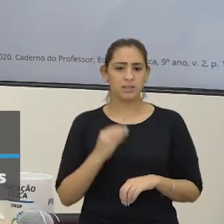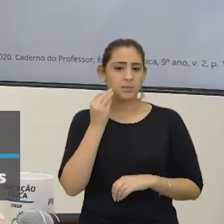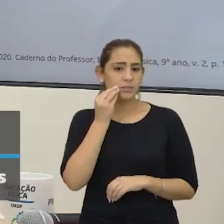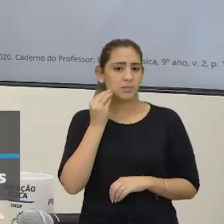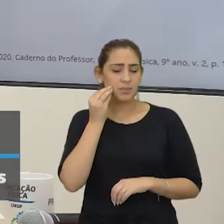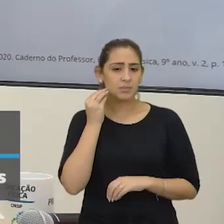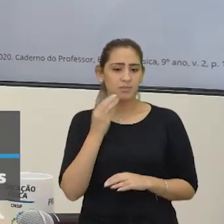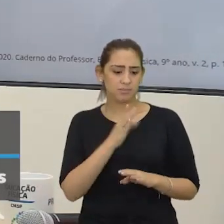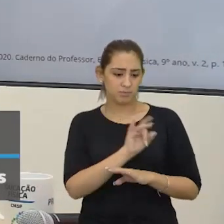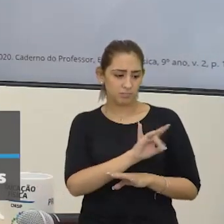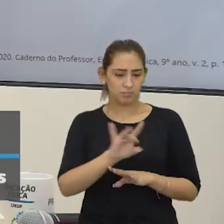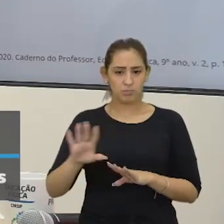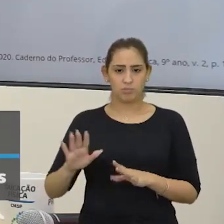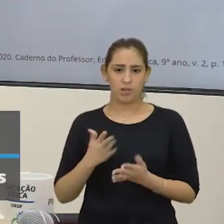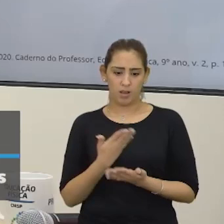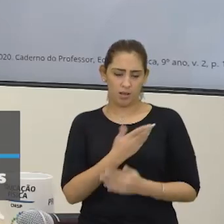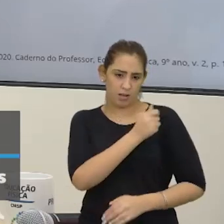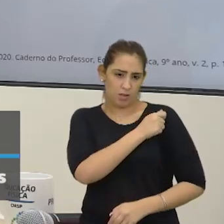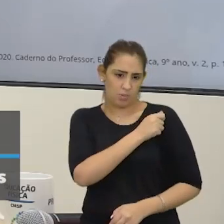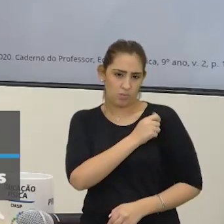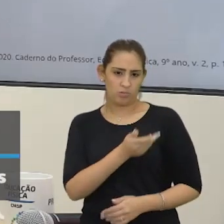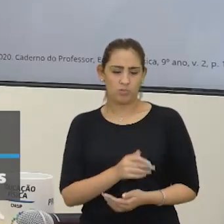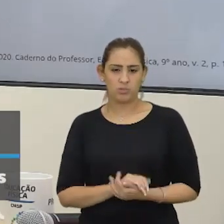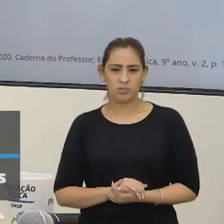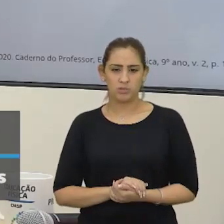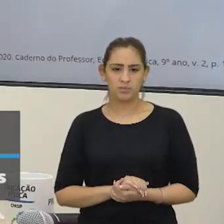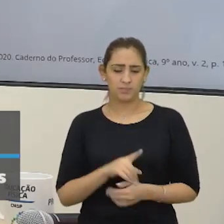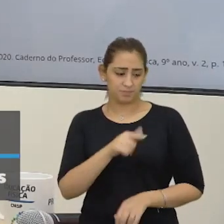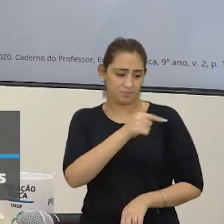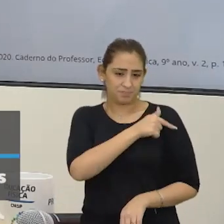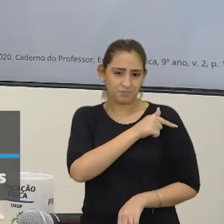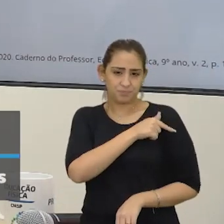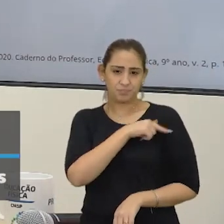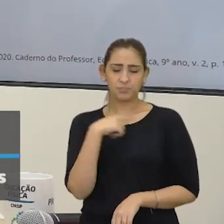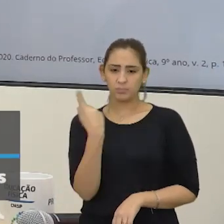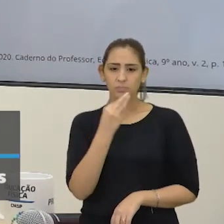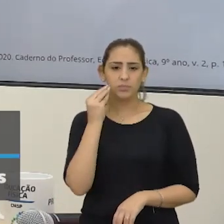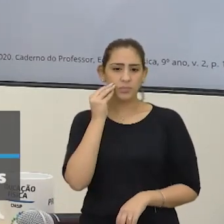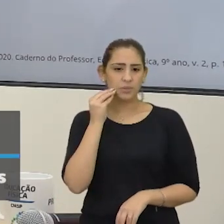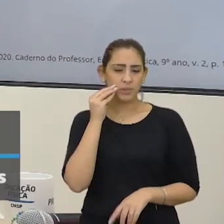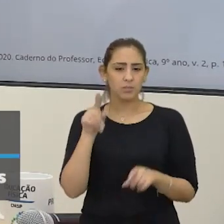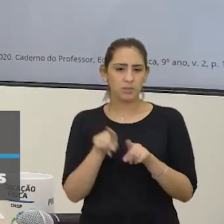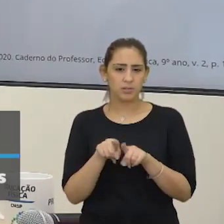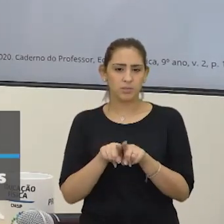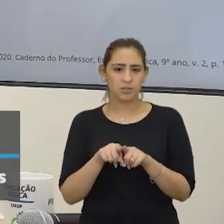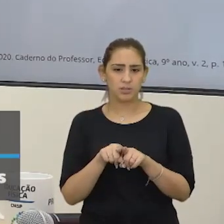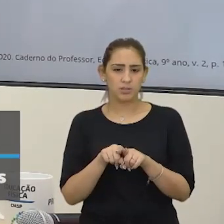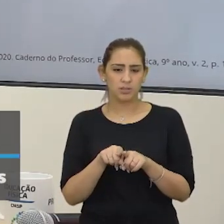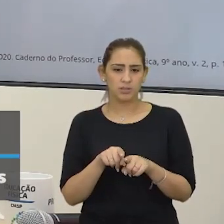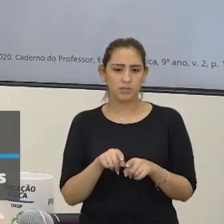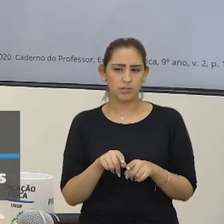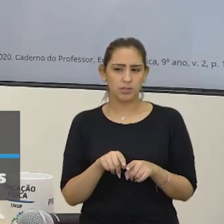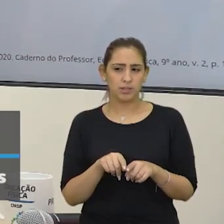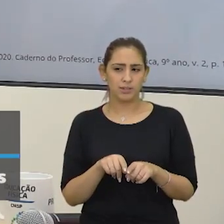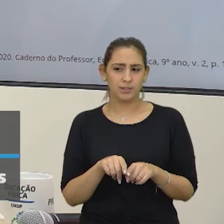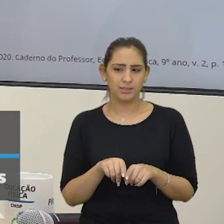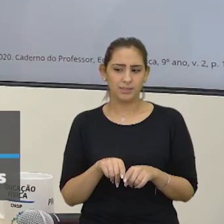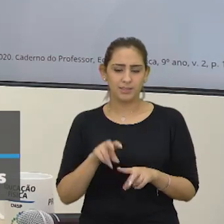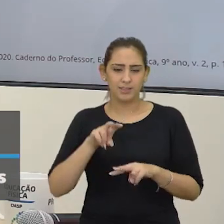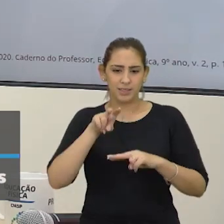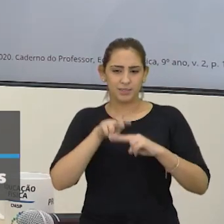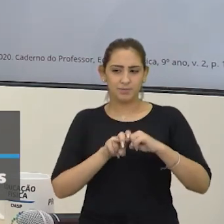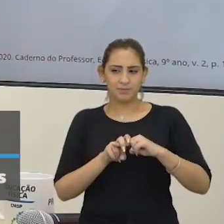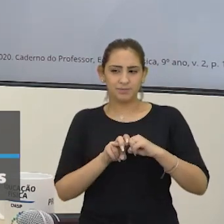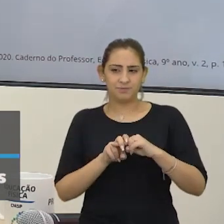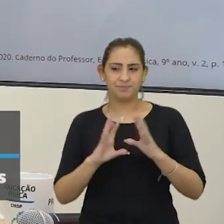experimentação por parte de todos. Hoje mesmo, numa aula do 7º ano, nós experimentamos, por exemplo, jogar a bote assentado. Porque nós podemos